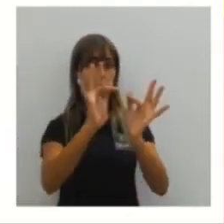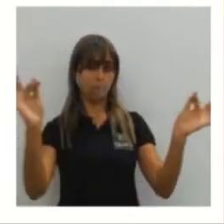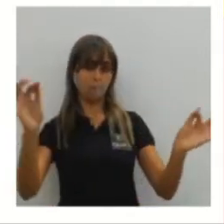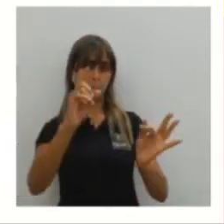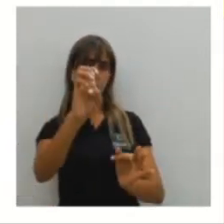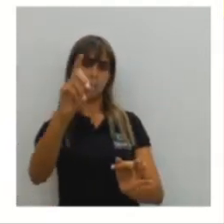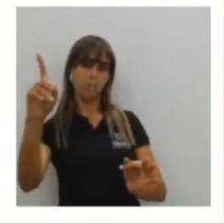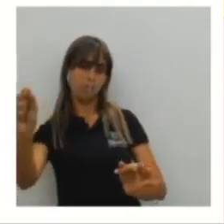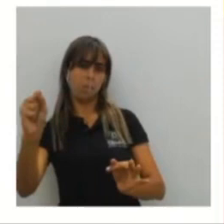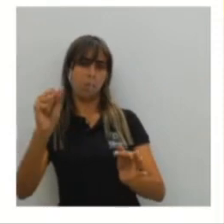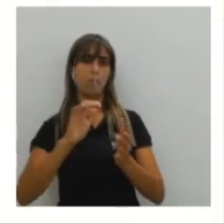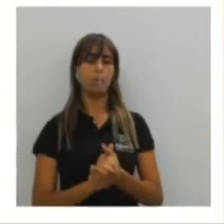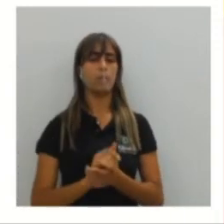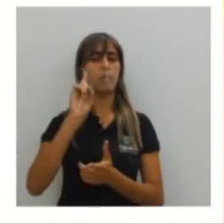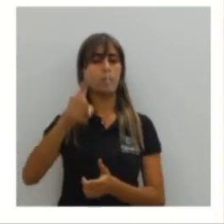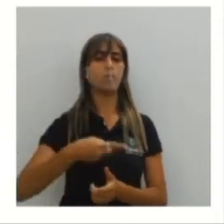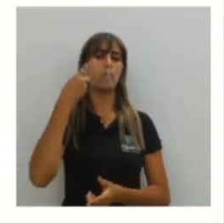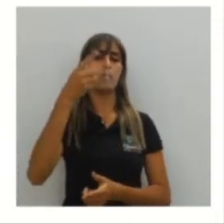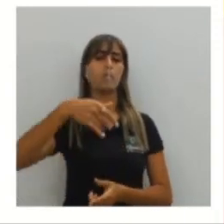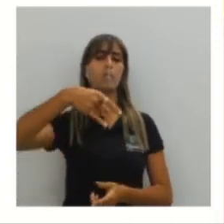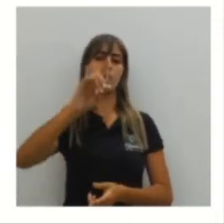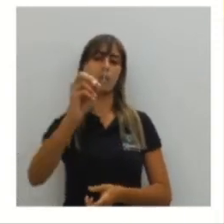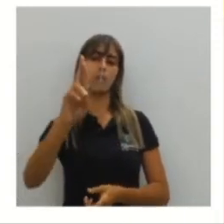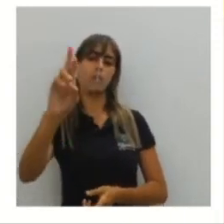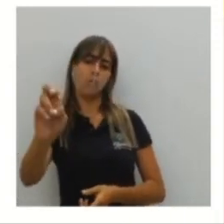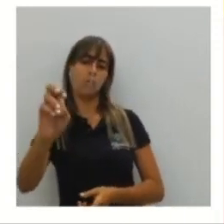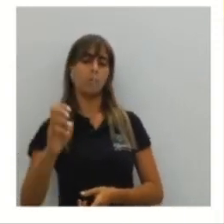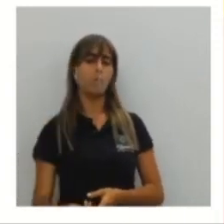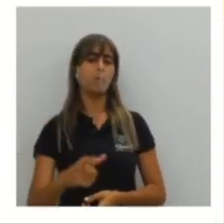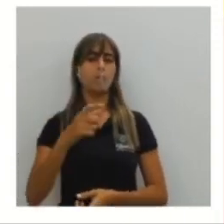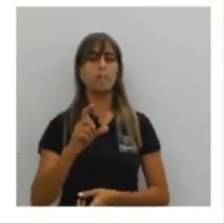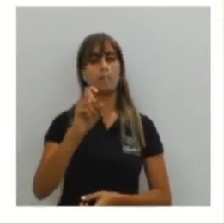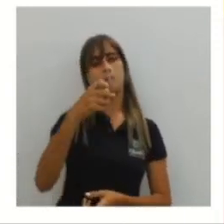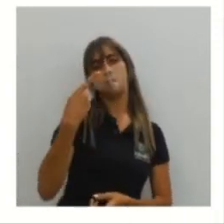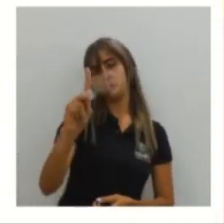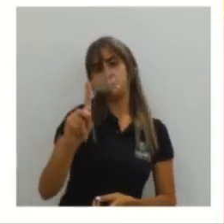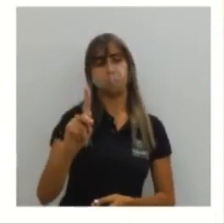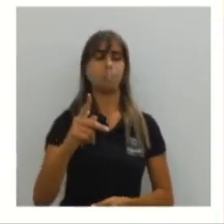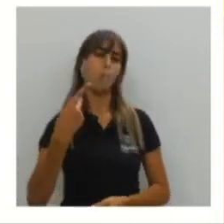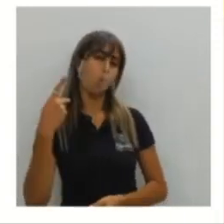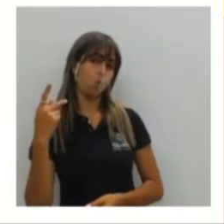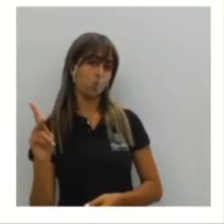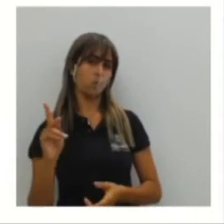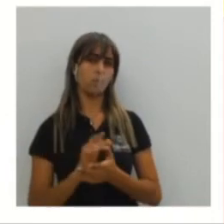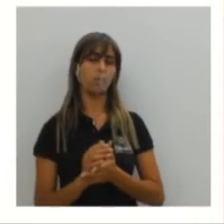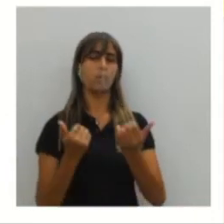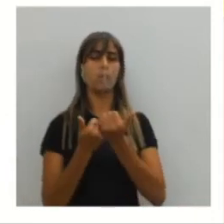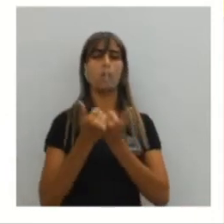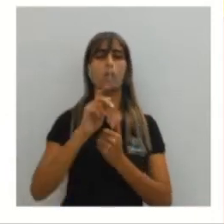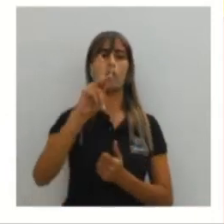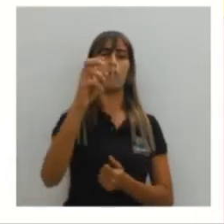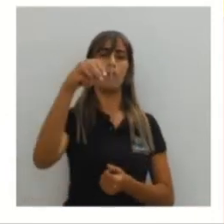irregular. Beleza? Depois a gente tem um adjetivo possessivo, your, que significa seu ou sua. tá? E depois o substantivo